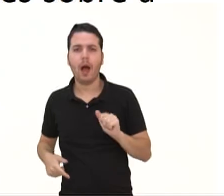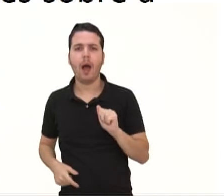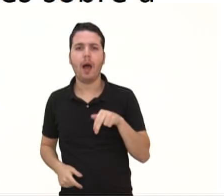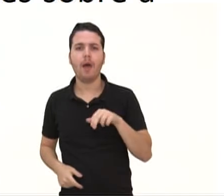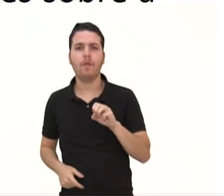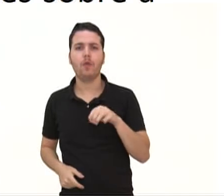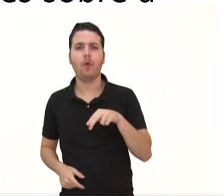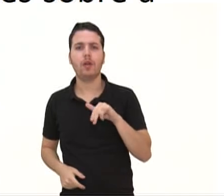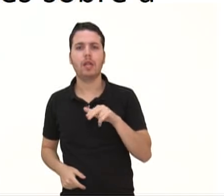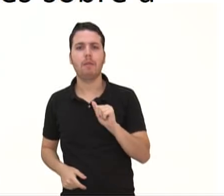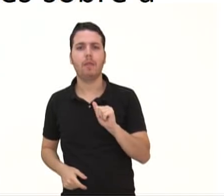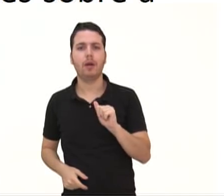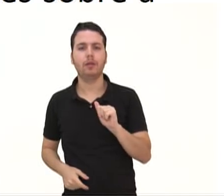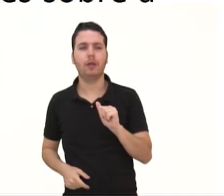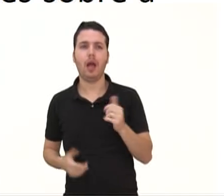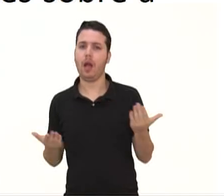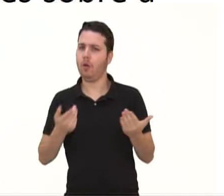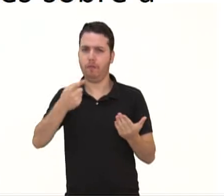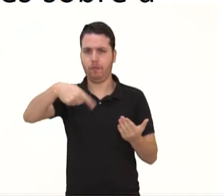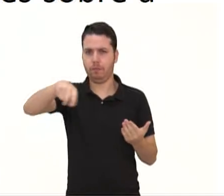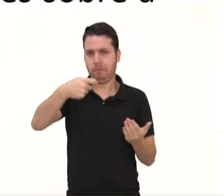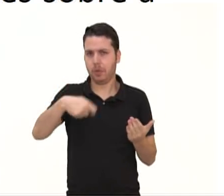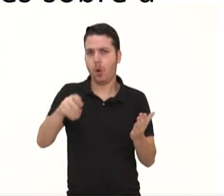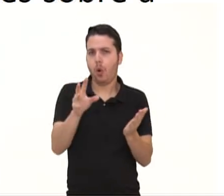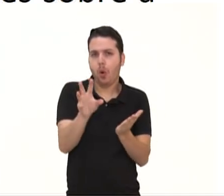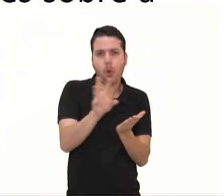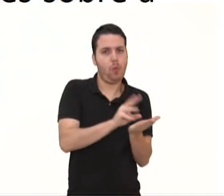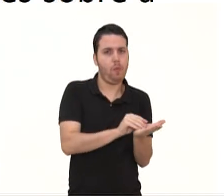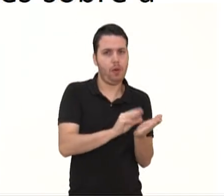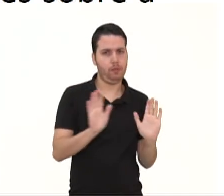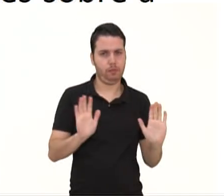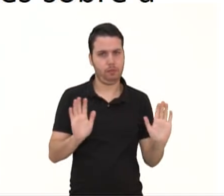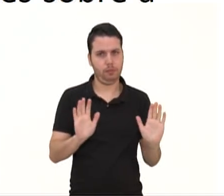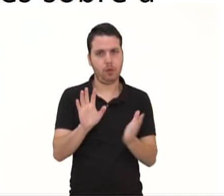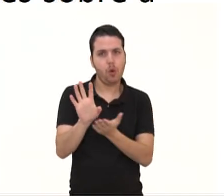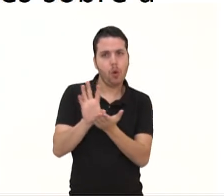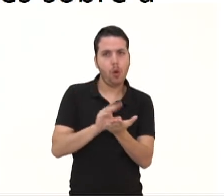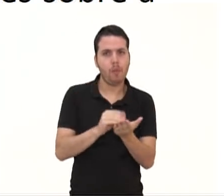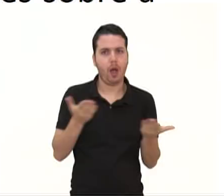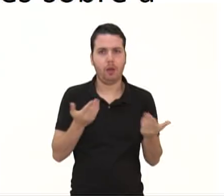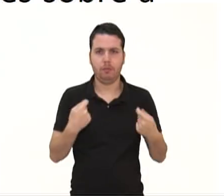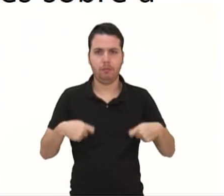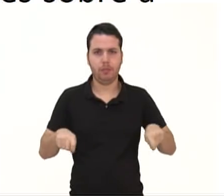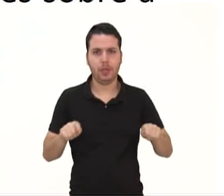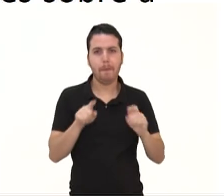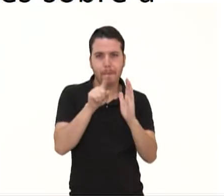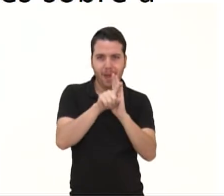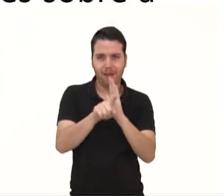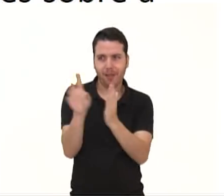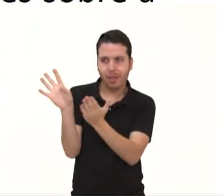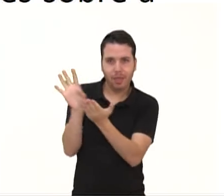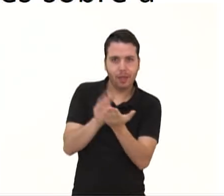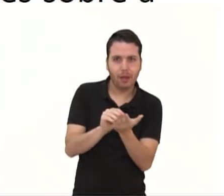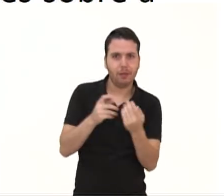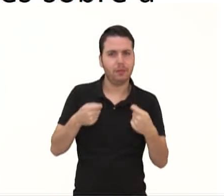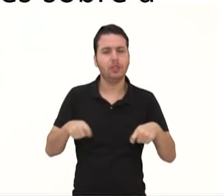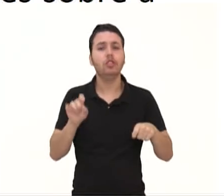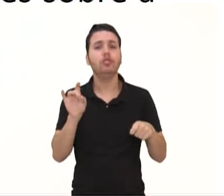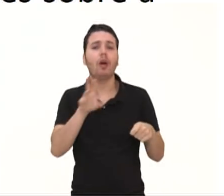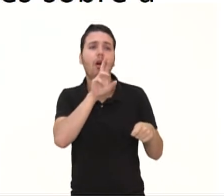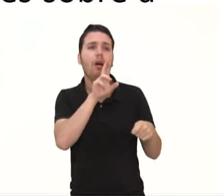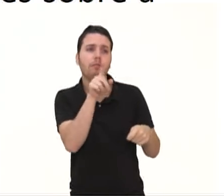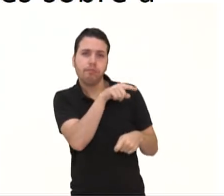não precisa copiar, tá certo? Não precisa copiar a pergunta. Você só vai anotar